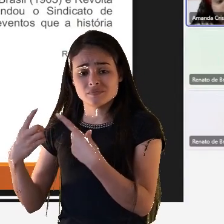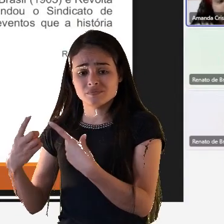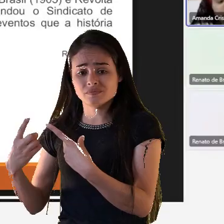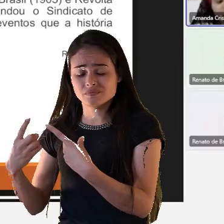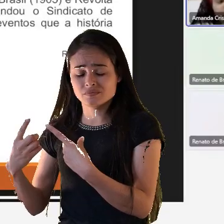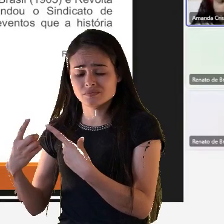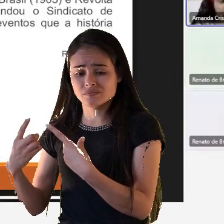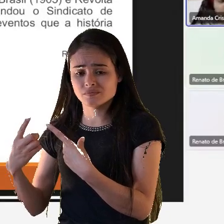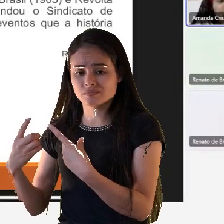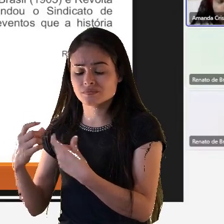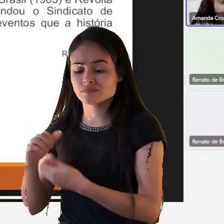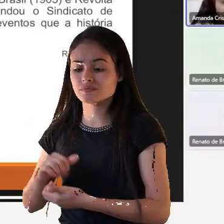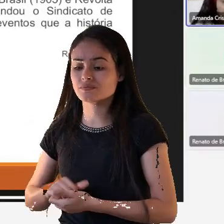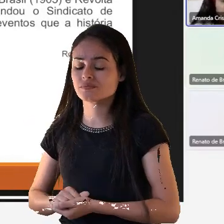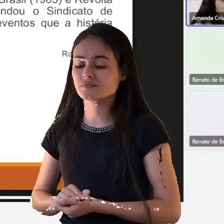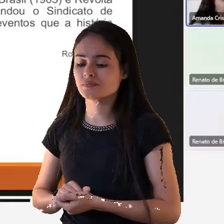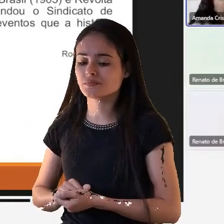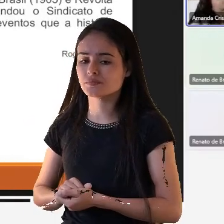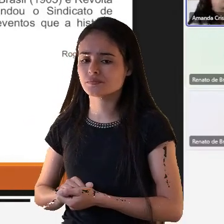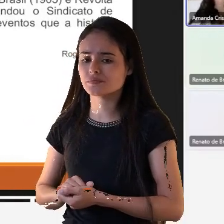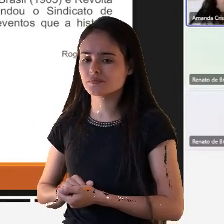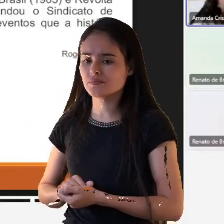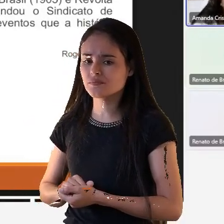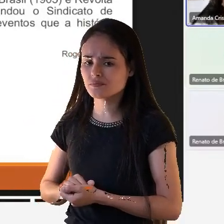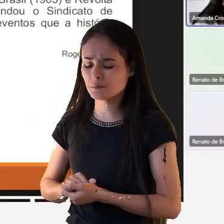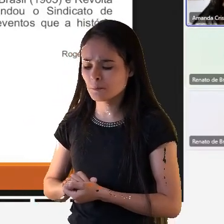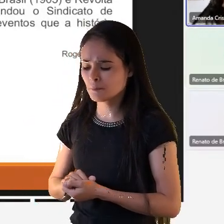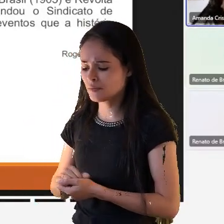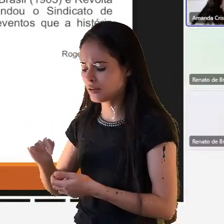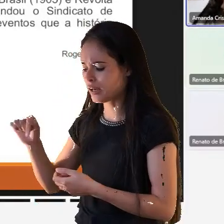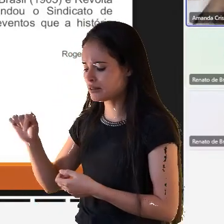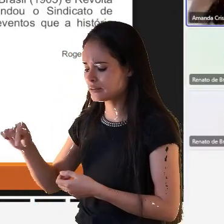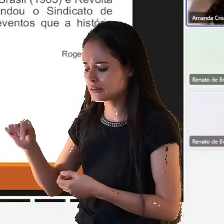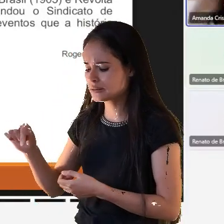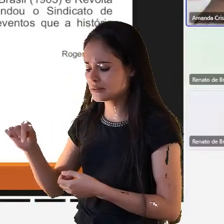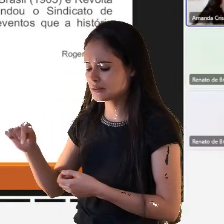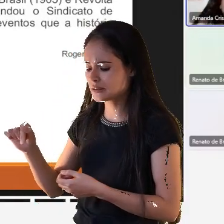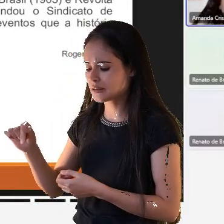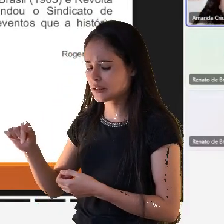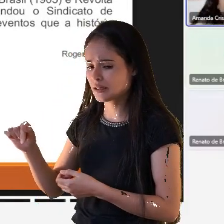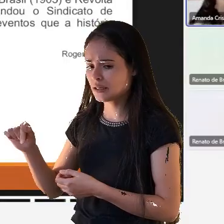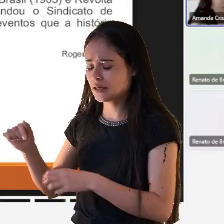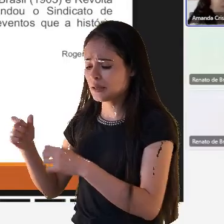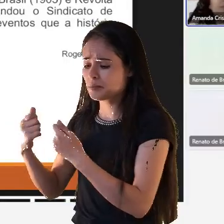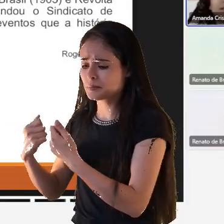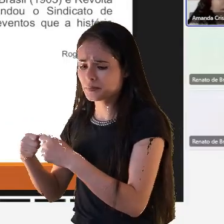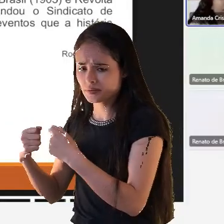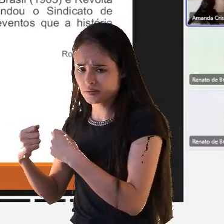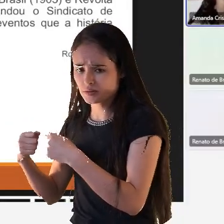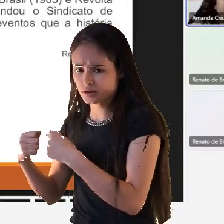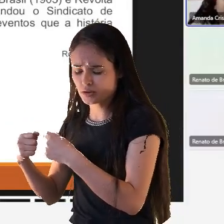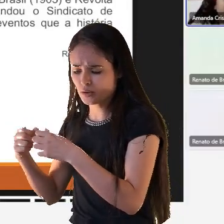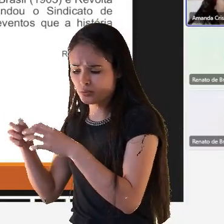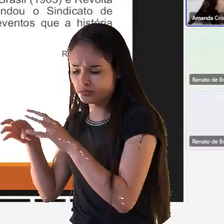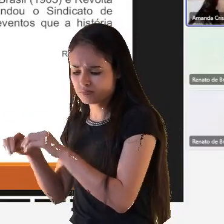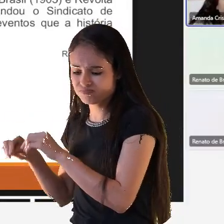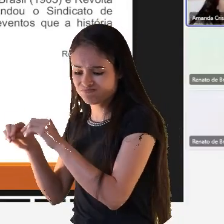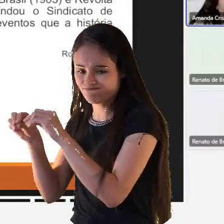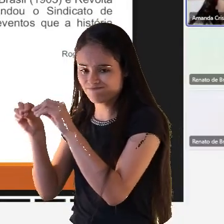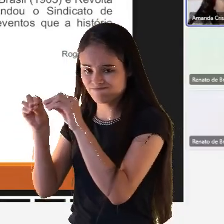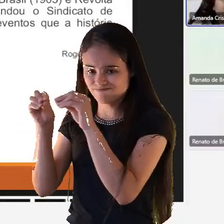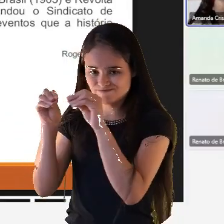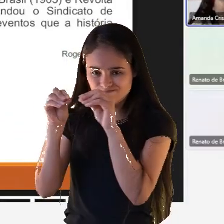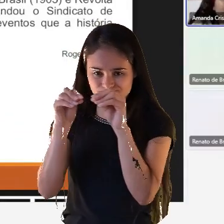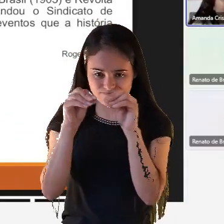uma fazenda que era administrada por jesuítas e tal, mas depois, com a expulsão dos jesuítas do Brasil, né,